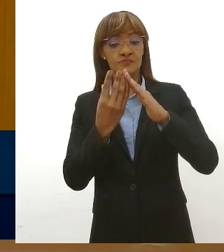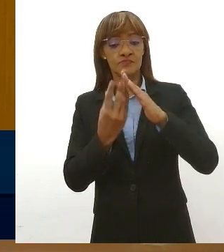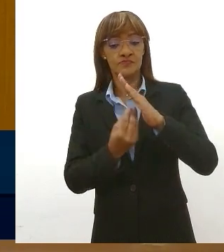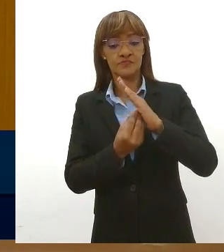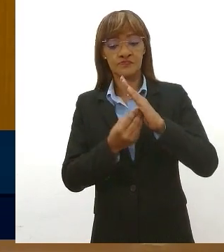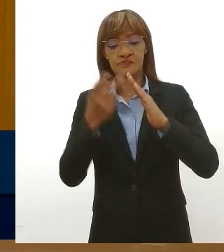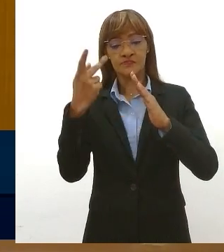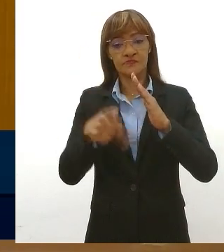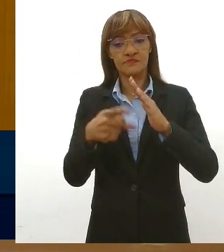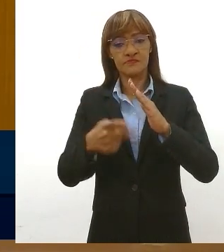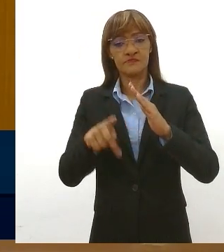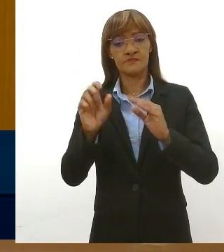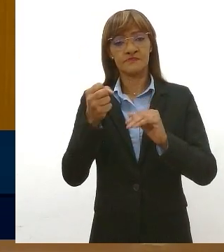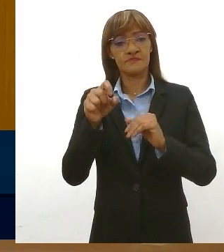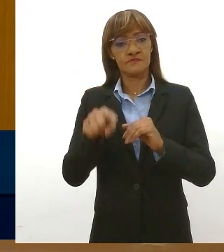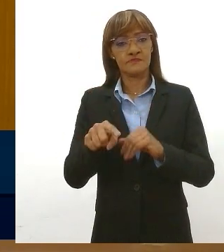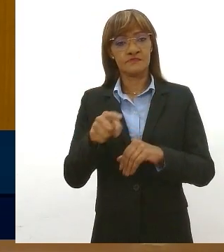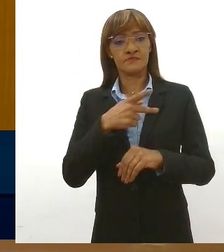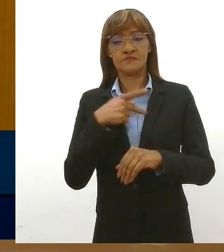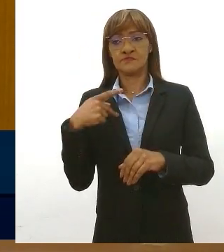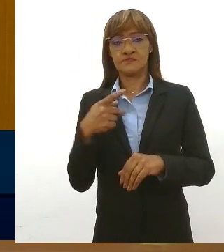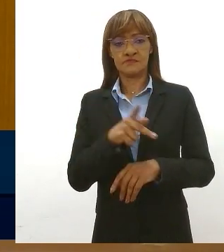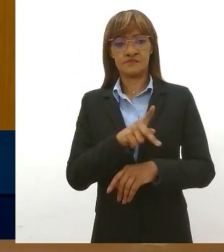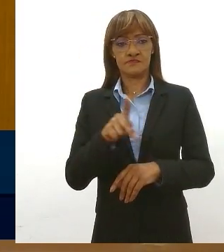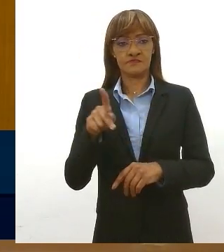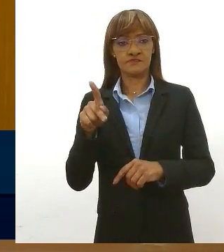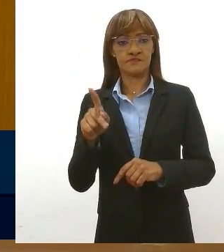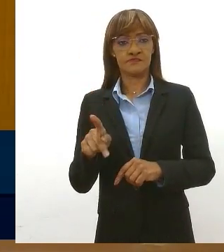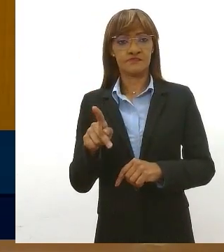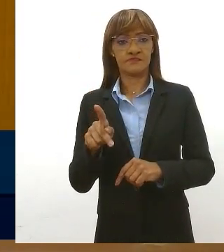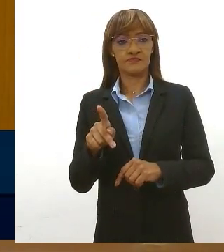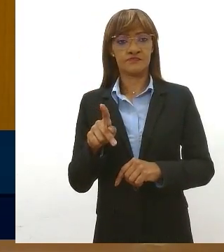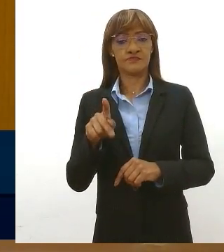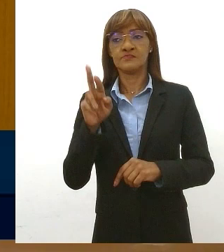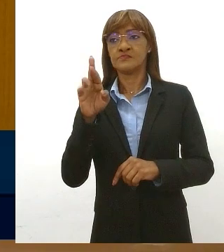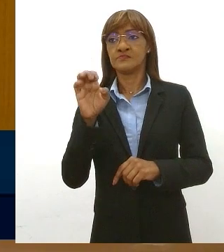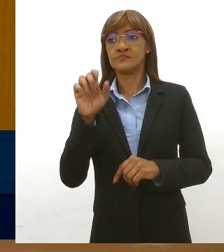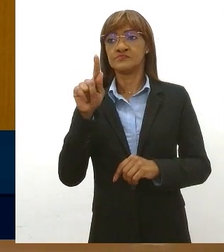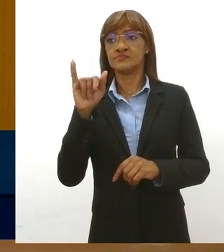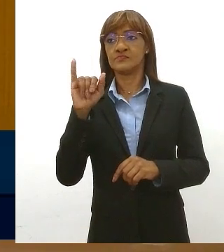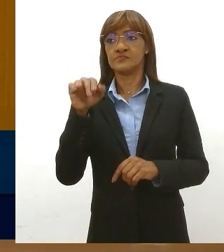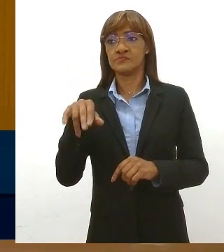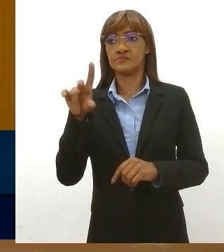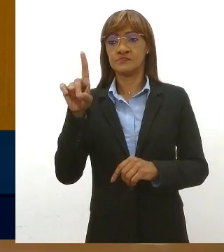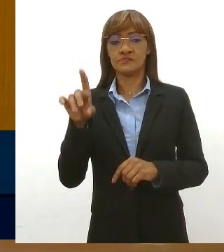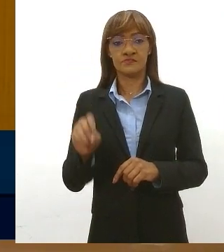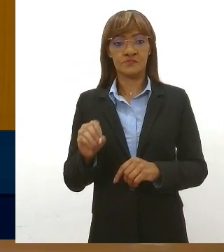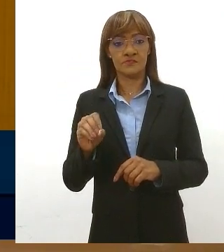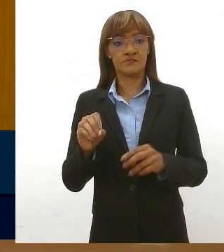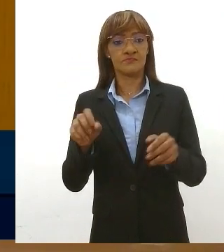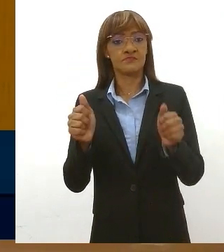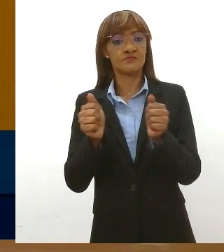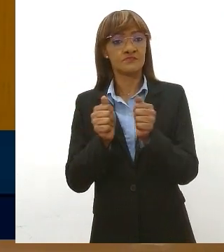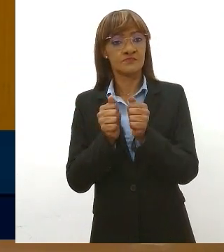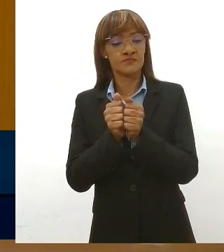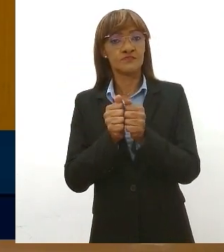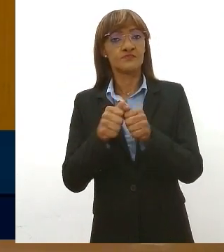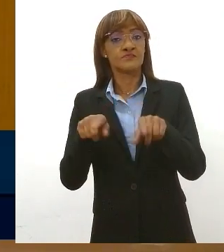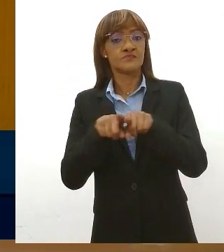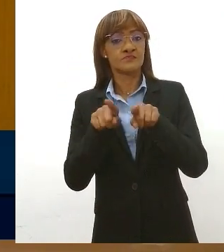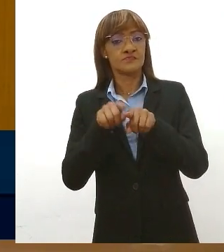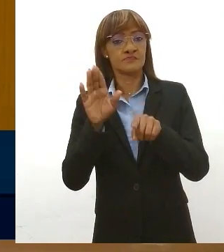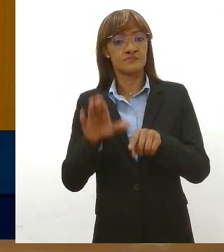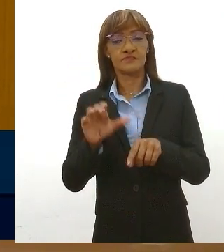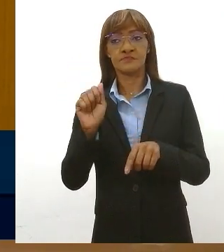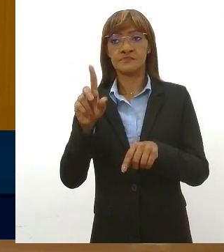pastor presidente ali, pastor Reginaldo Pereira. Conosco também a Dione Silvia, coordenadora missionária e